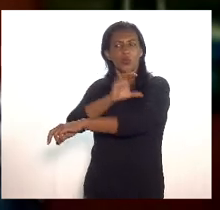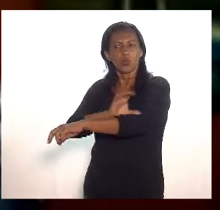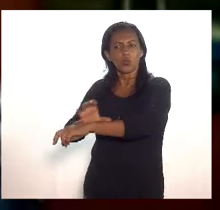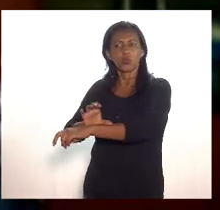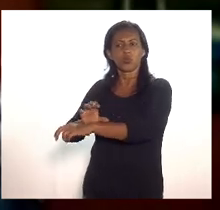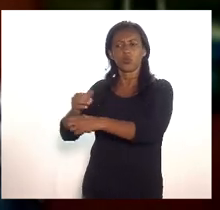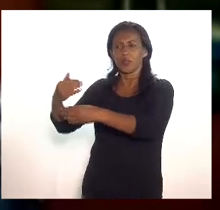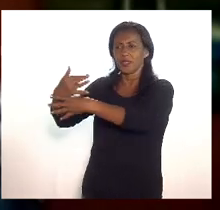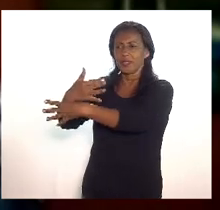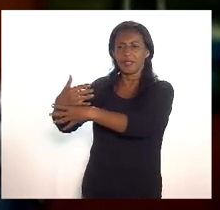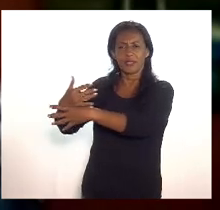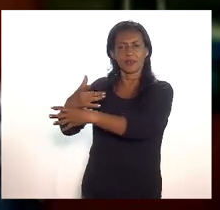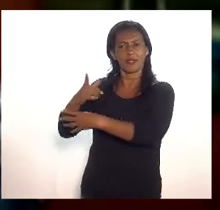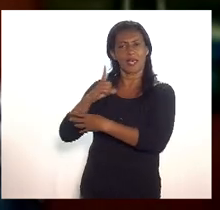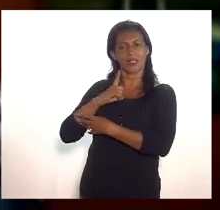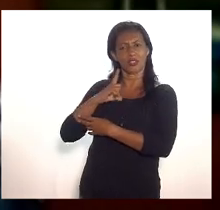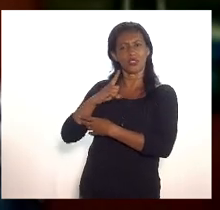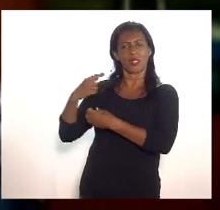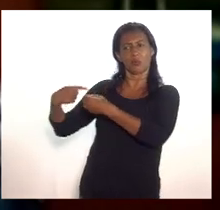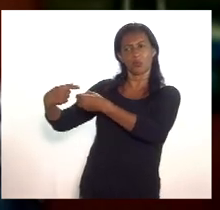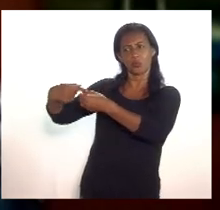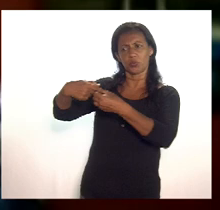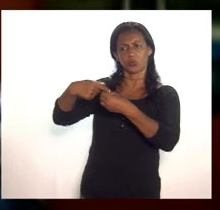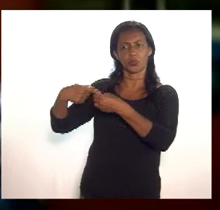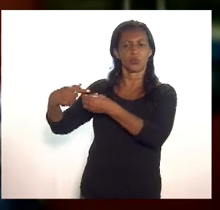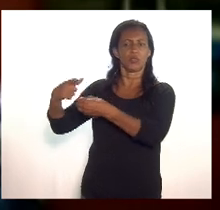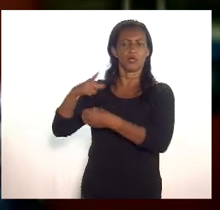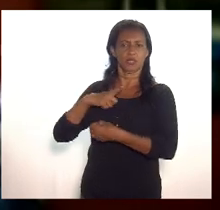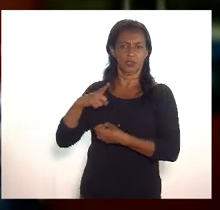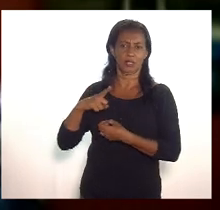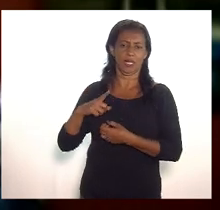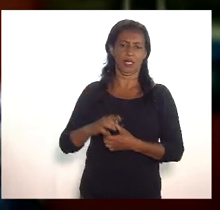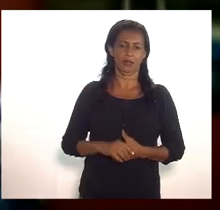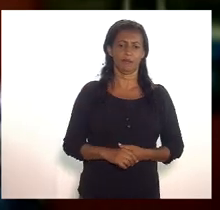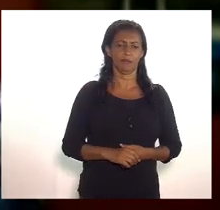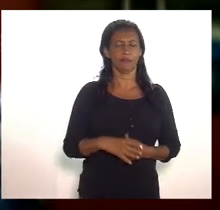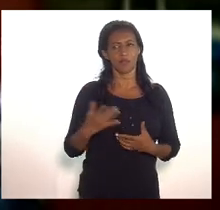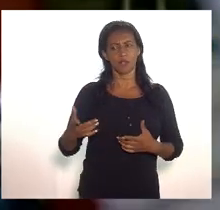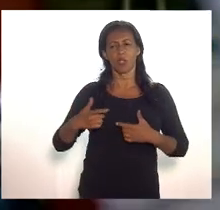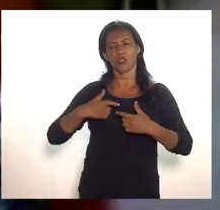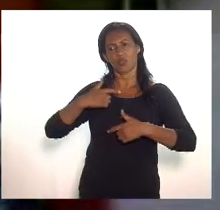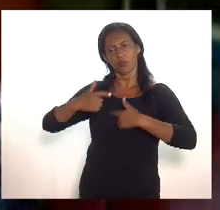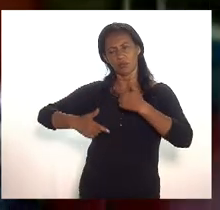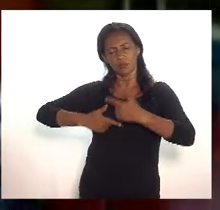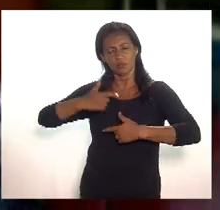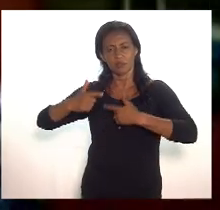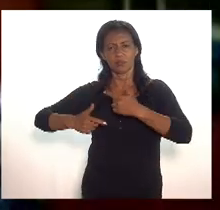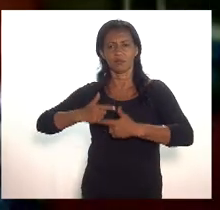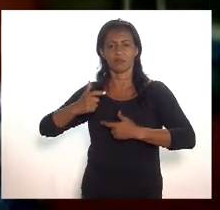as cidades possuem, os municípios. Ou seja, e nós vamos nessa luta e vamos,